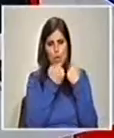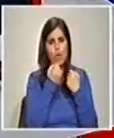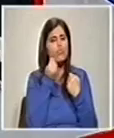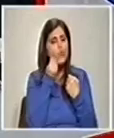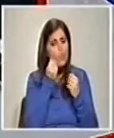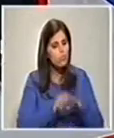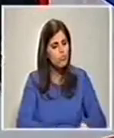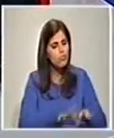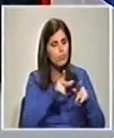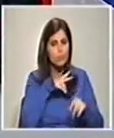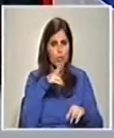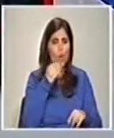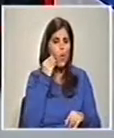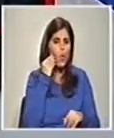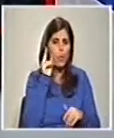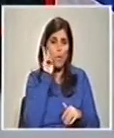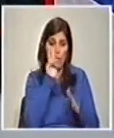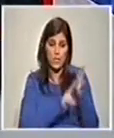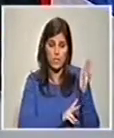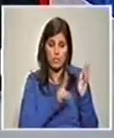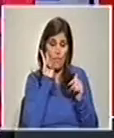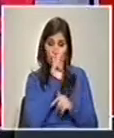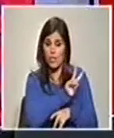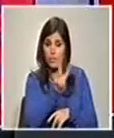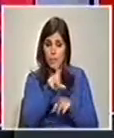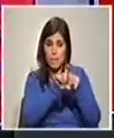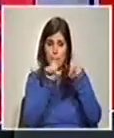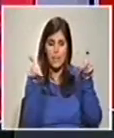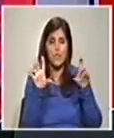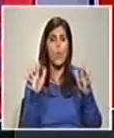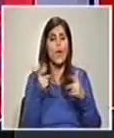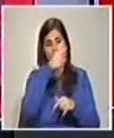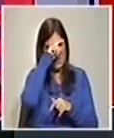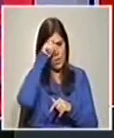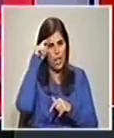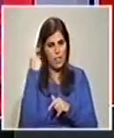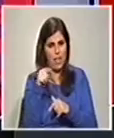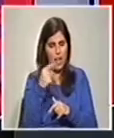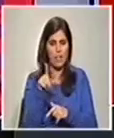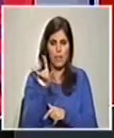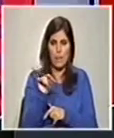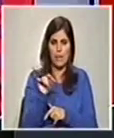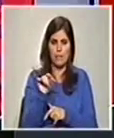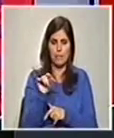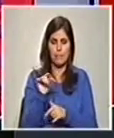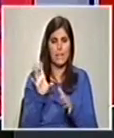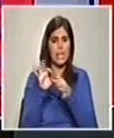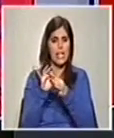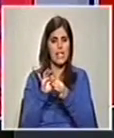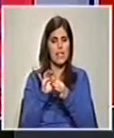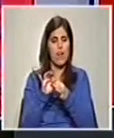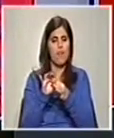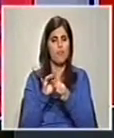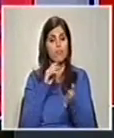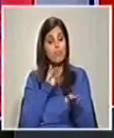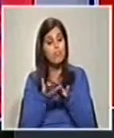em Portugal, como é que ele está a ser encarado pelas empresas, quais são as dificuldades também que existem ainda na ligação com o terreno e